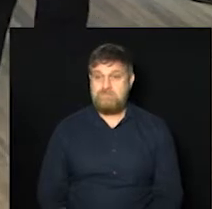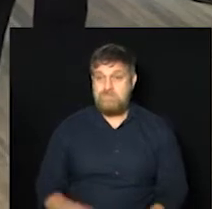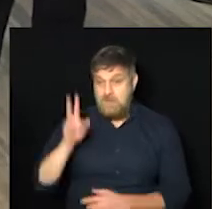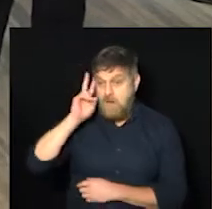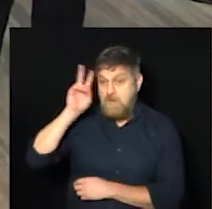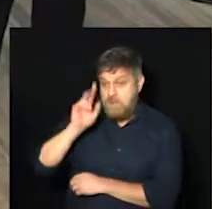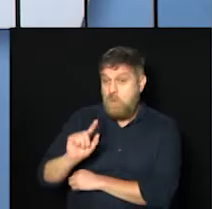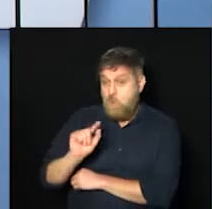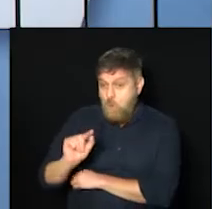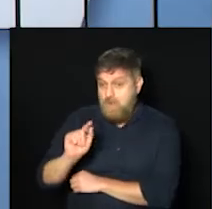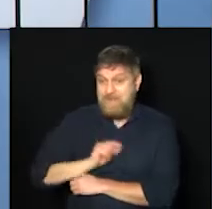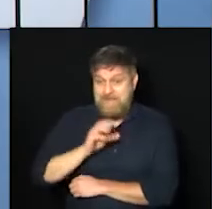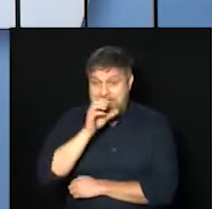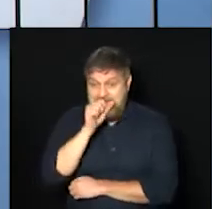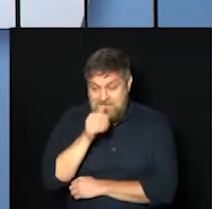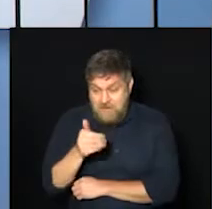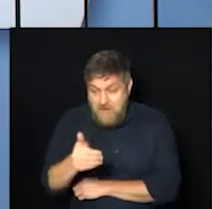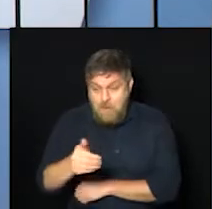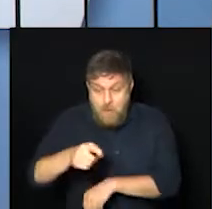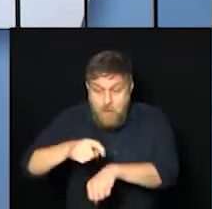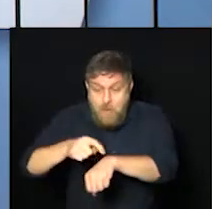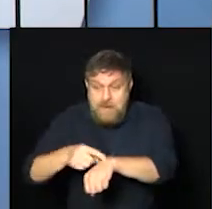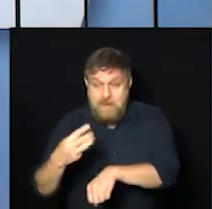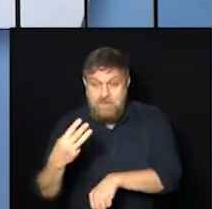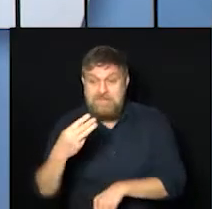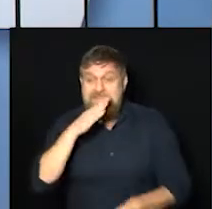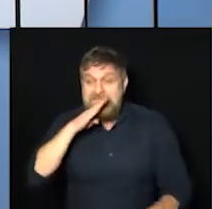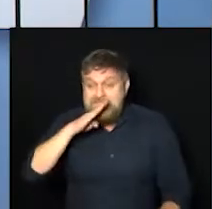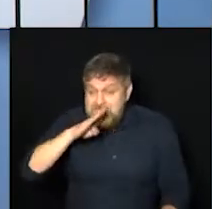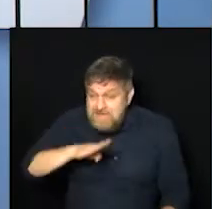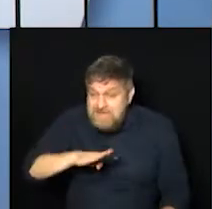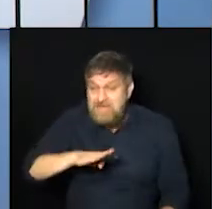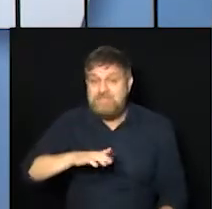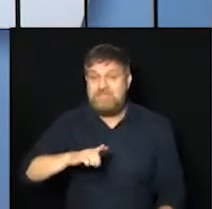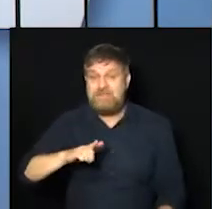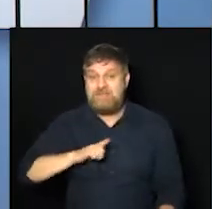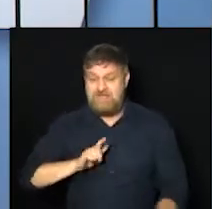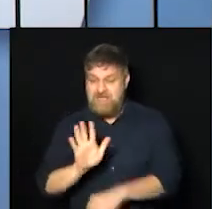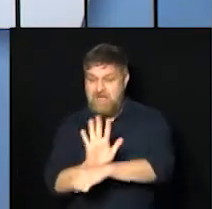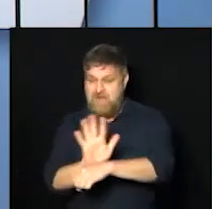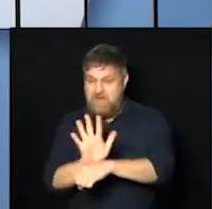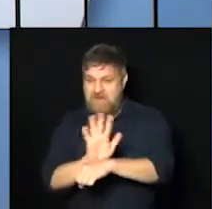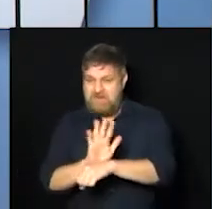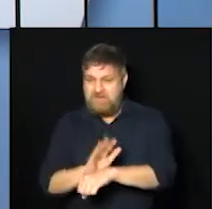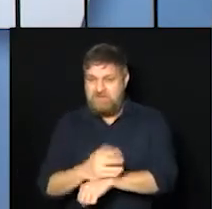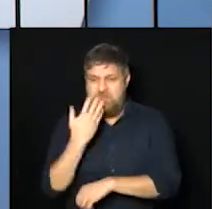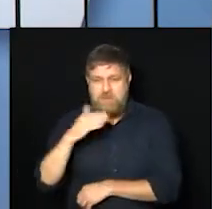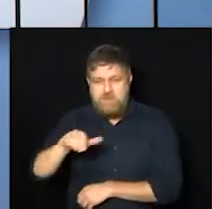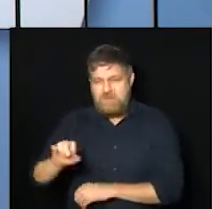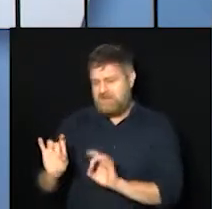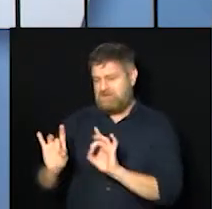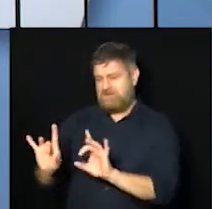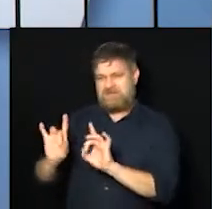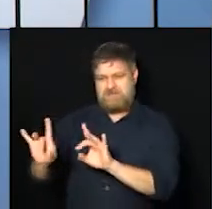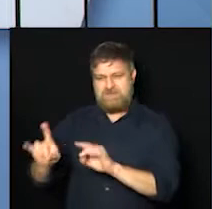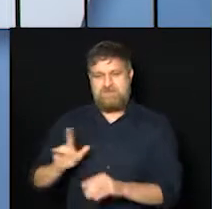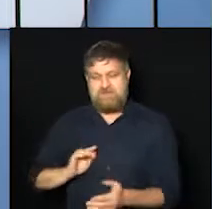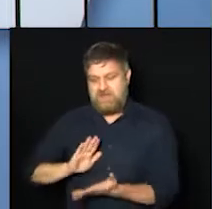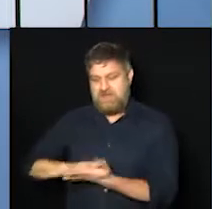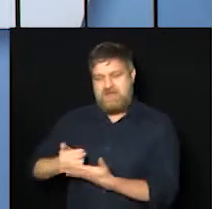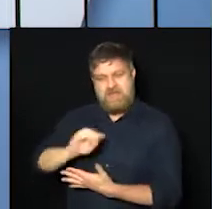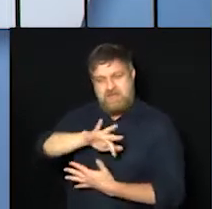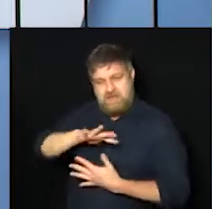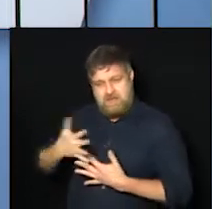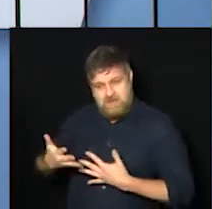Lembrando, então, que sábado, às 3 horas da tarde, tem um filme extraordinário com tradução